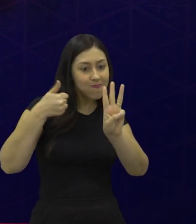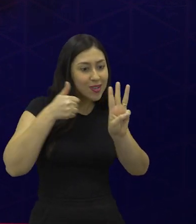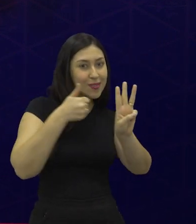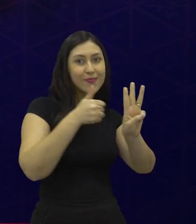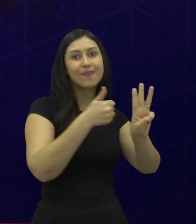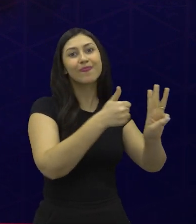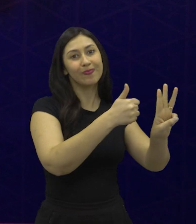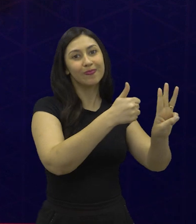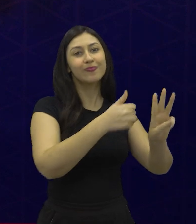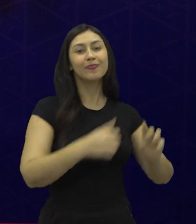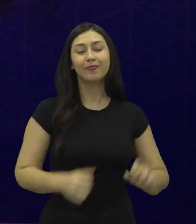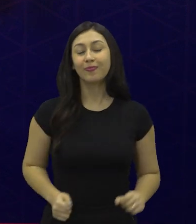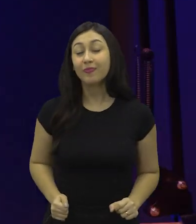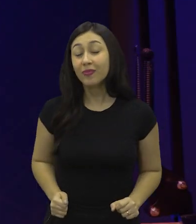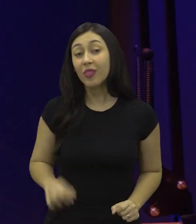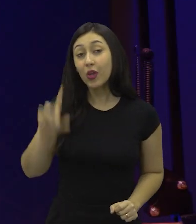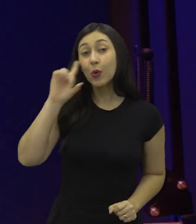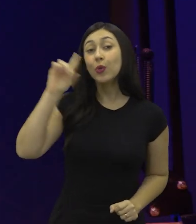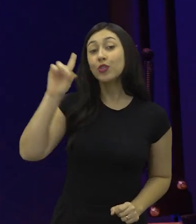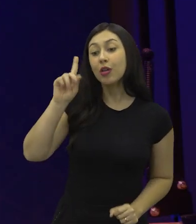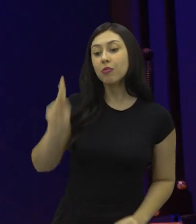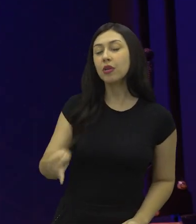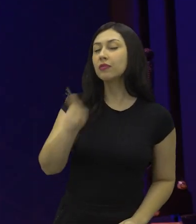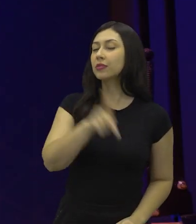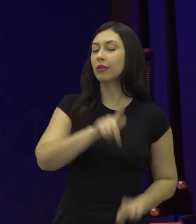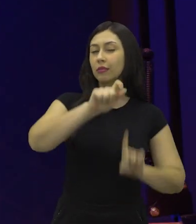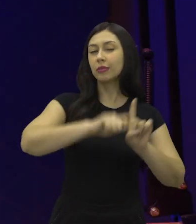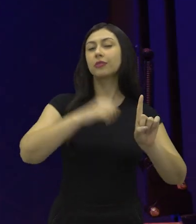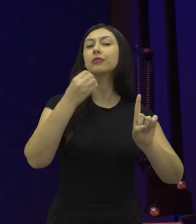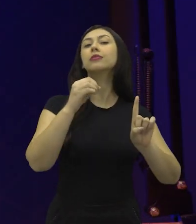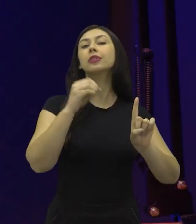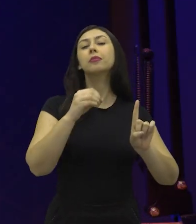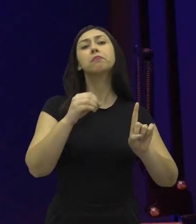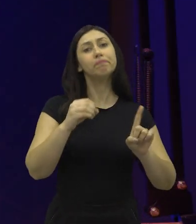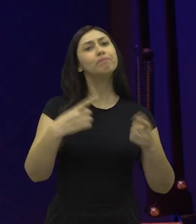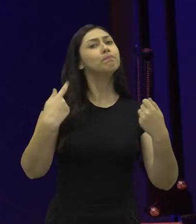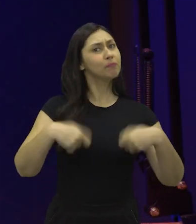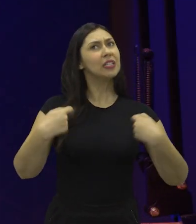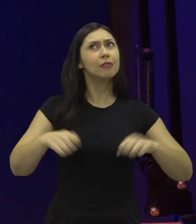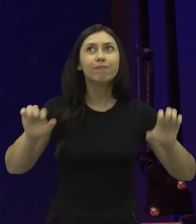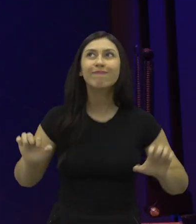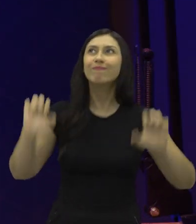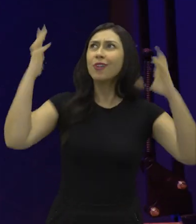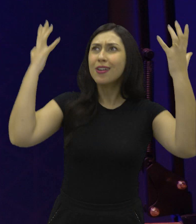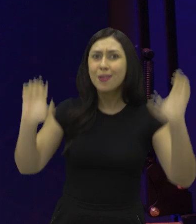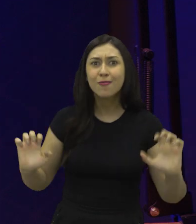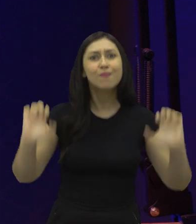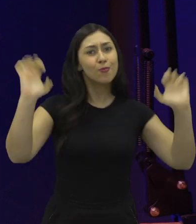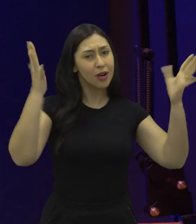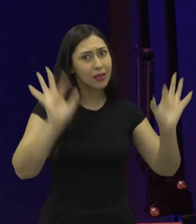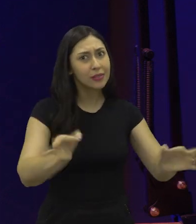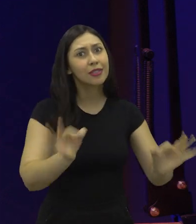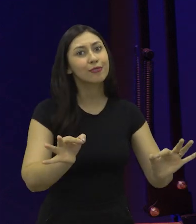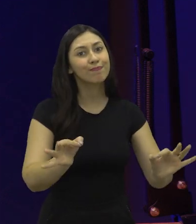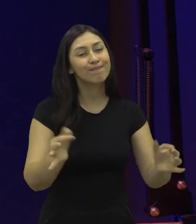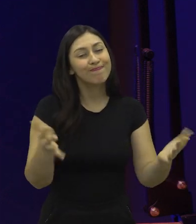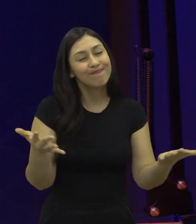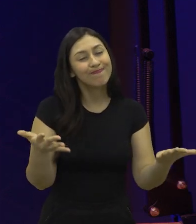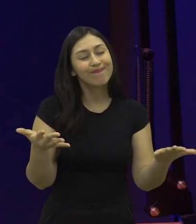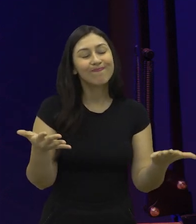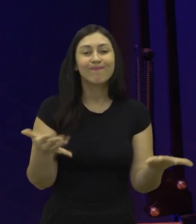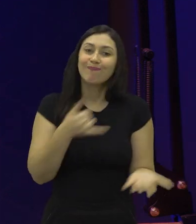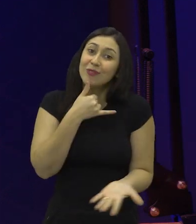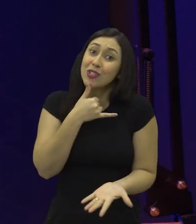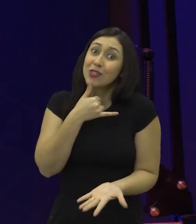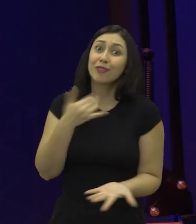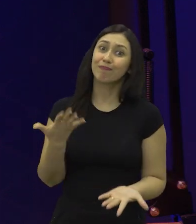de seguidores por onde passaram. E o Dia dos Professores, em outubro, deveria ser uma data de muita comemoração, certo? Mais